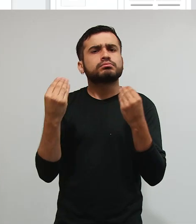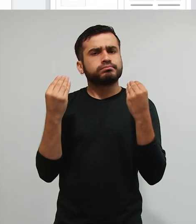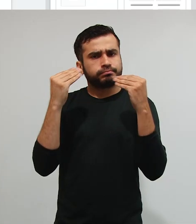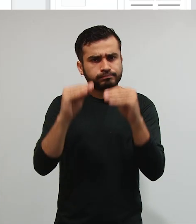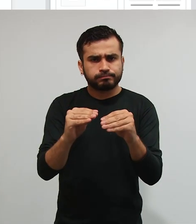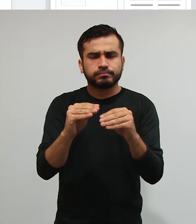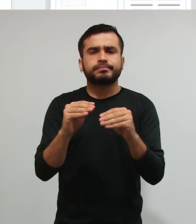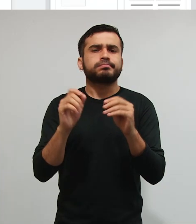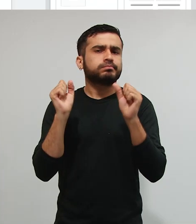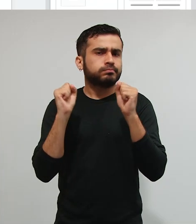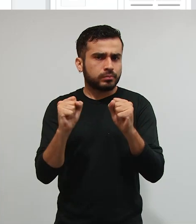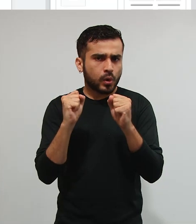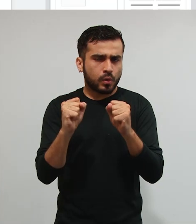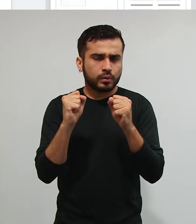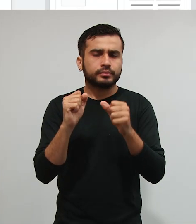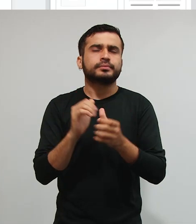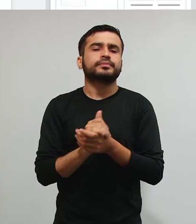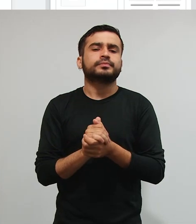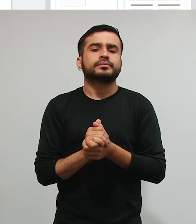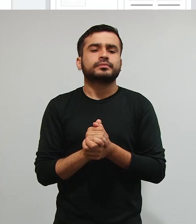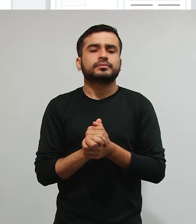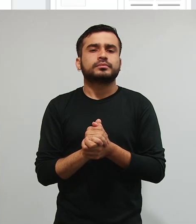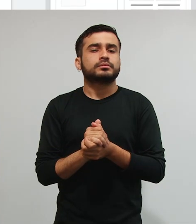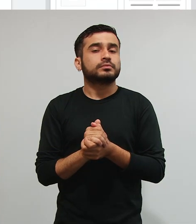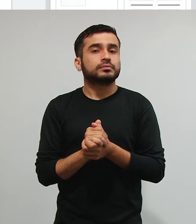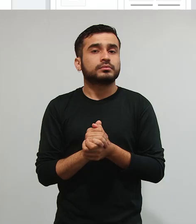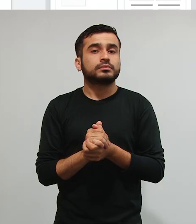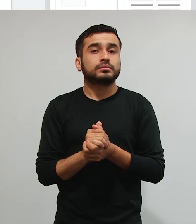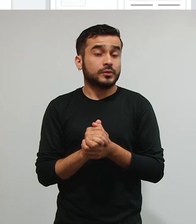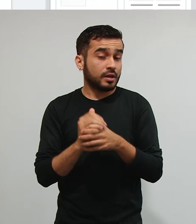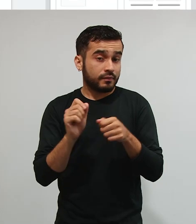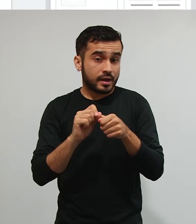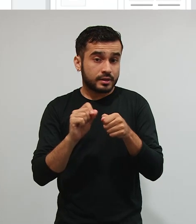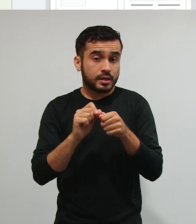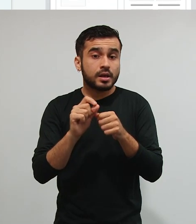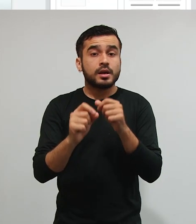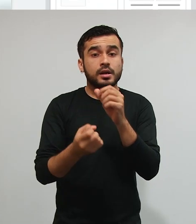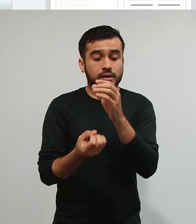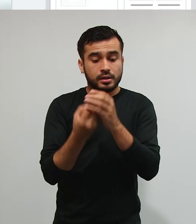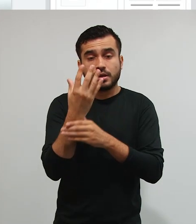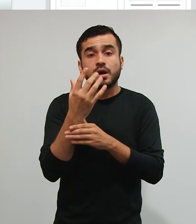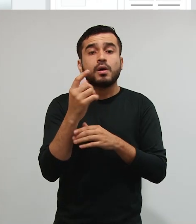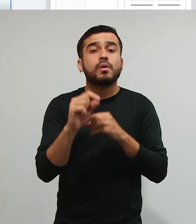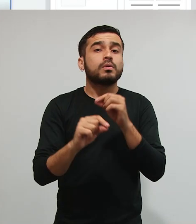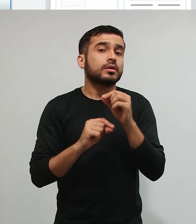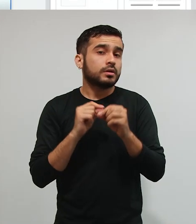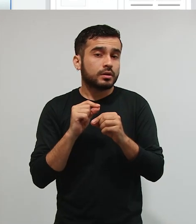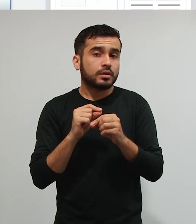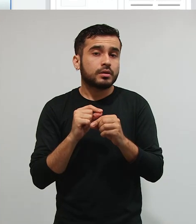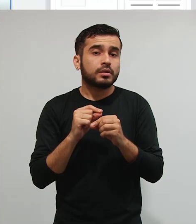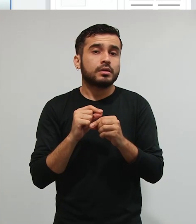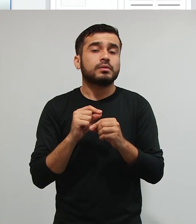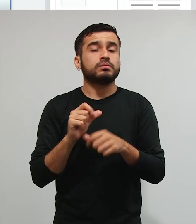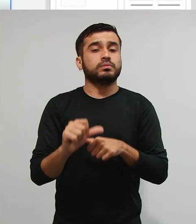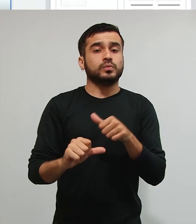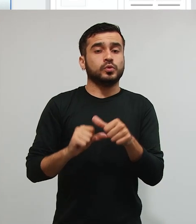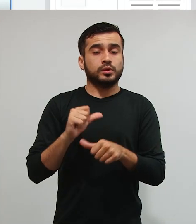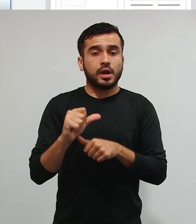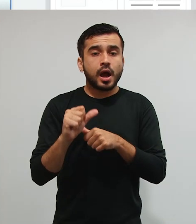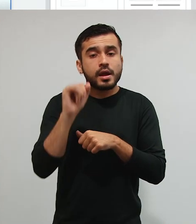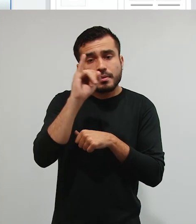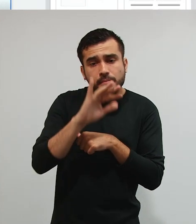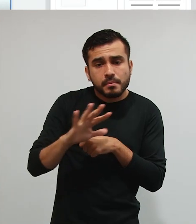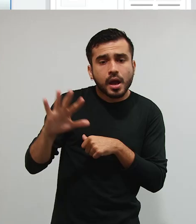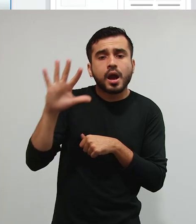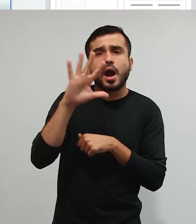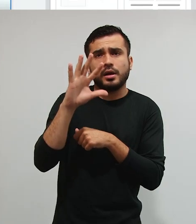imagens, você pode colocar aí... Você pode fazer a criação que você quiser, pode alterar a imagem